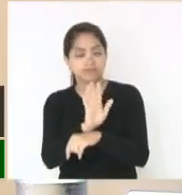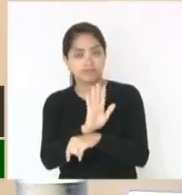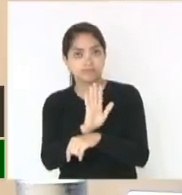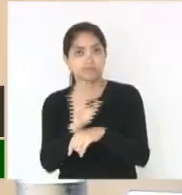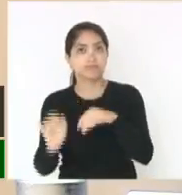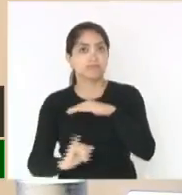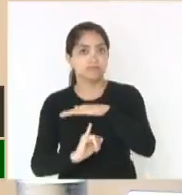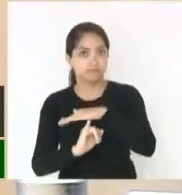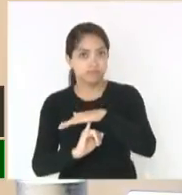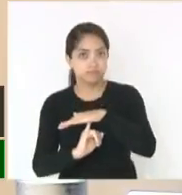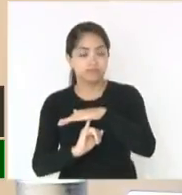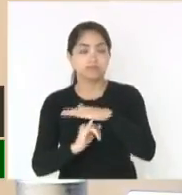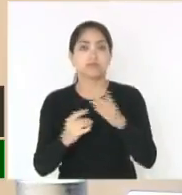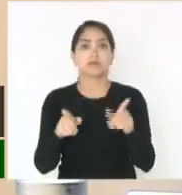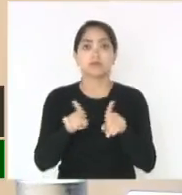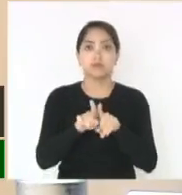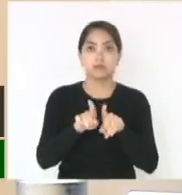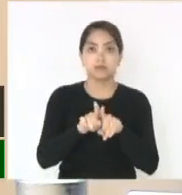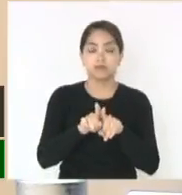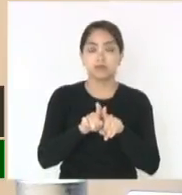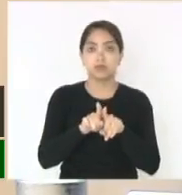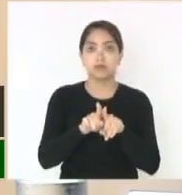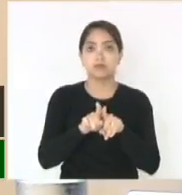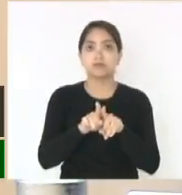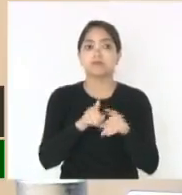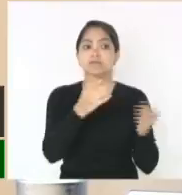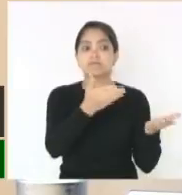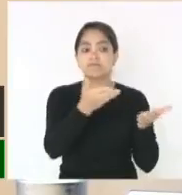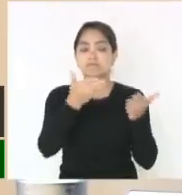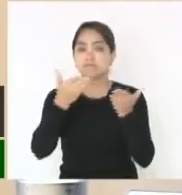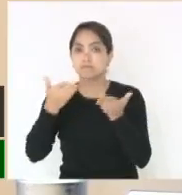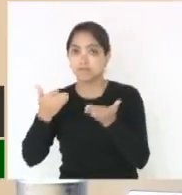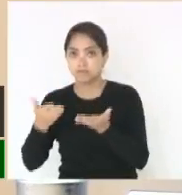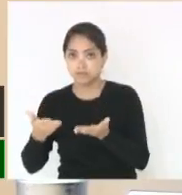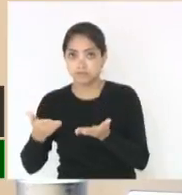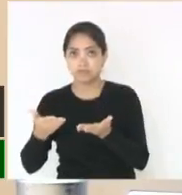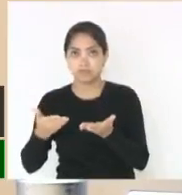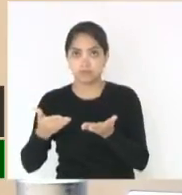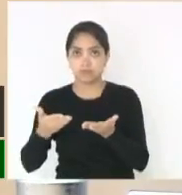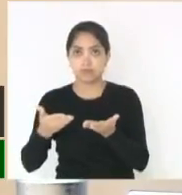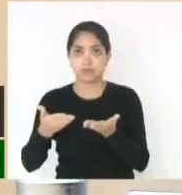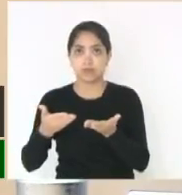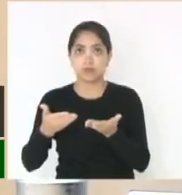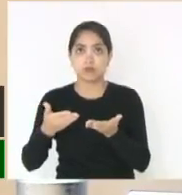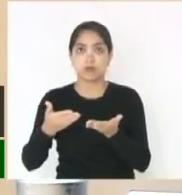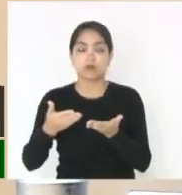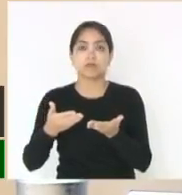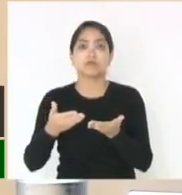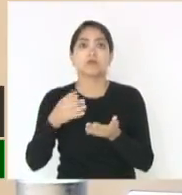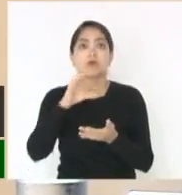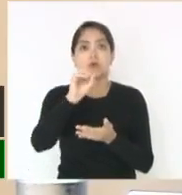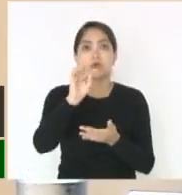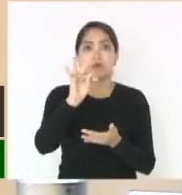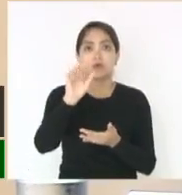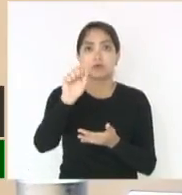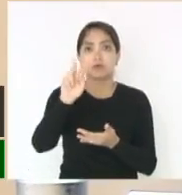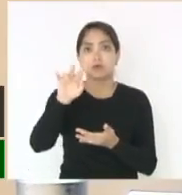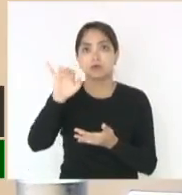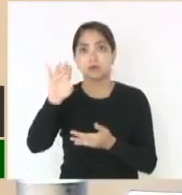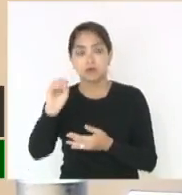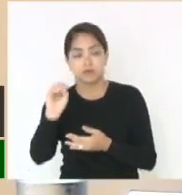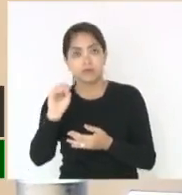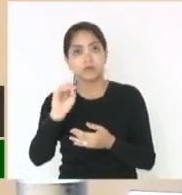institucional. Prosseguindo, o senhor presidente convidou para fazer uso da palavra o senhor Otávio Gilson dos Santos. E,